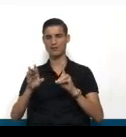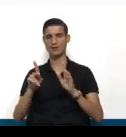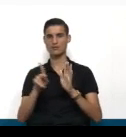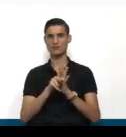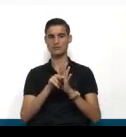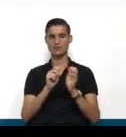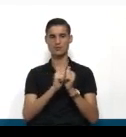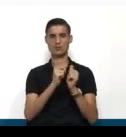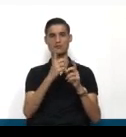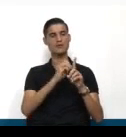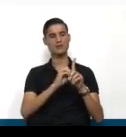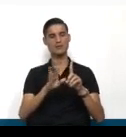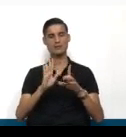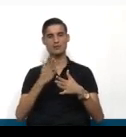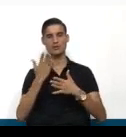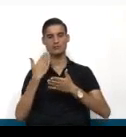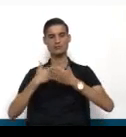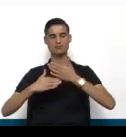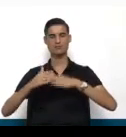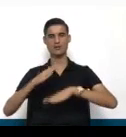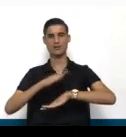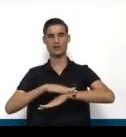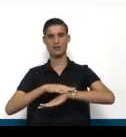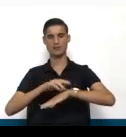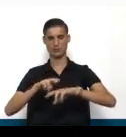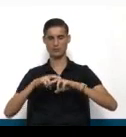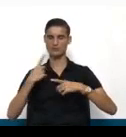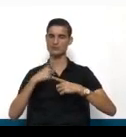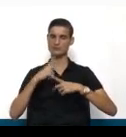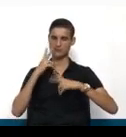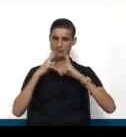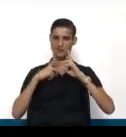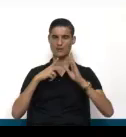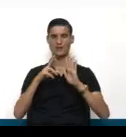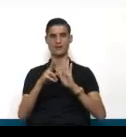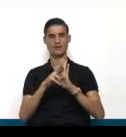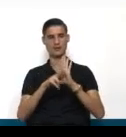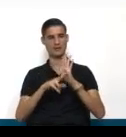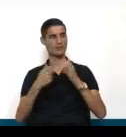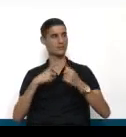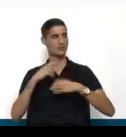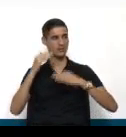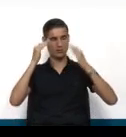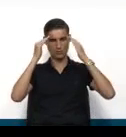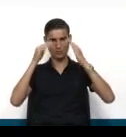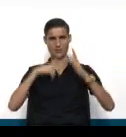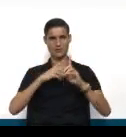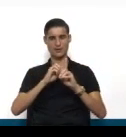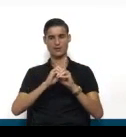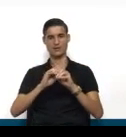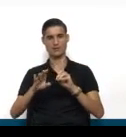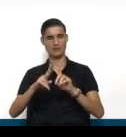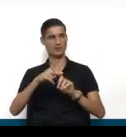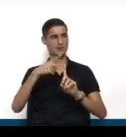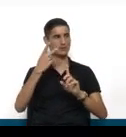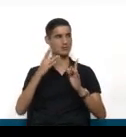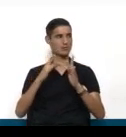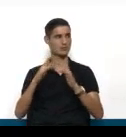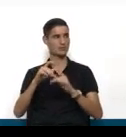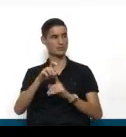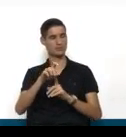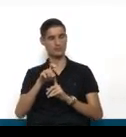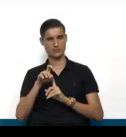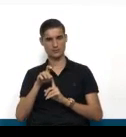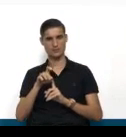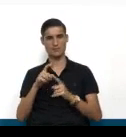uma derivada temporal. Então, nós temos algumas condições aqui, em que eu tenho derivada segunda em relação a